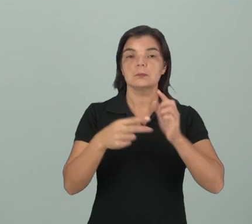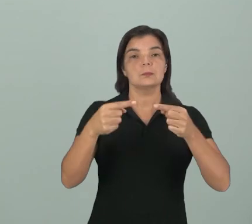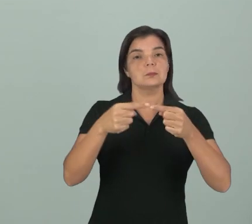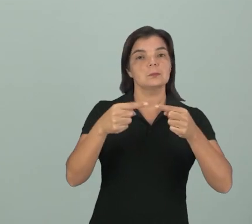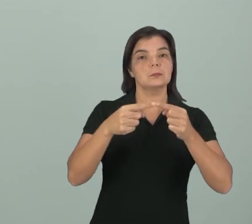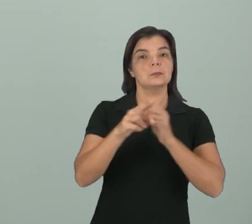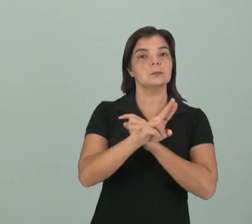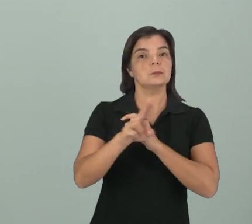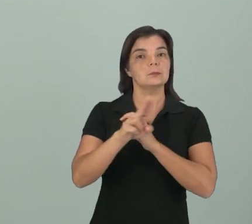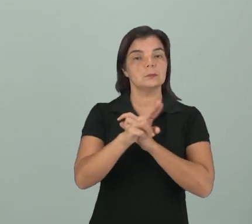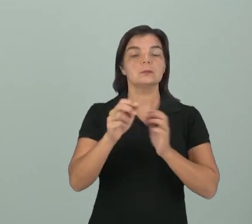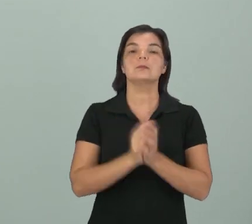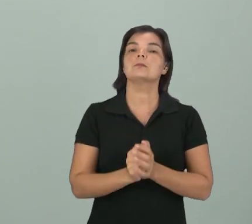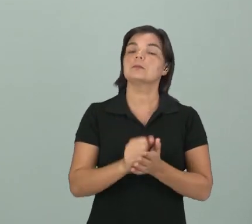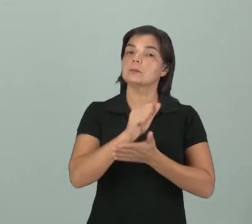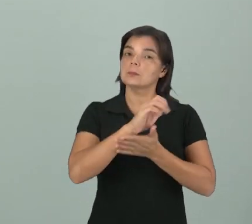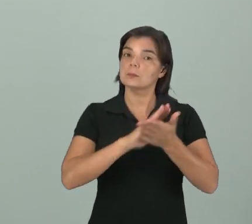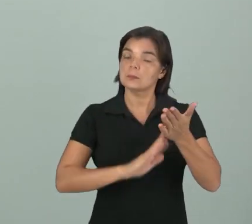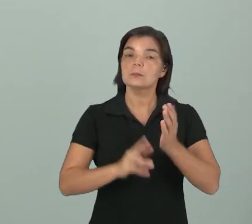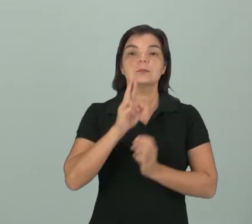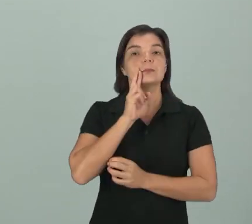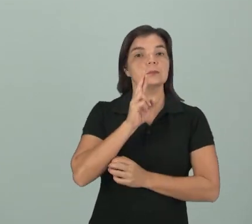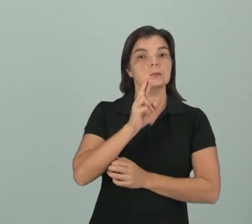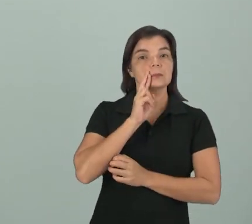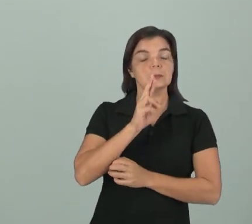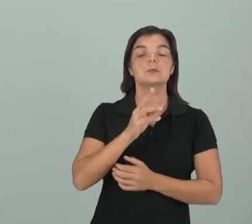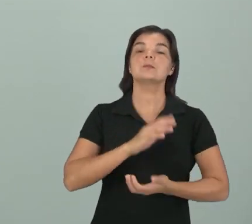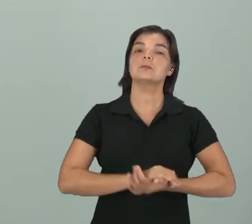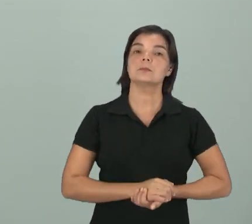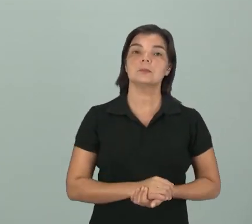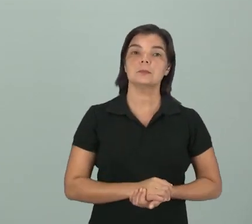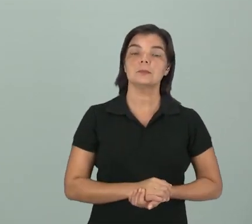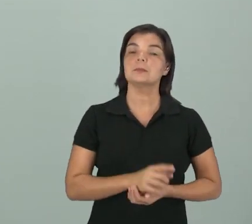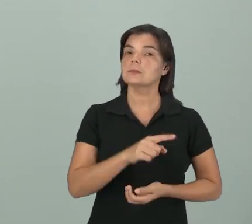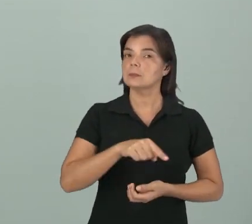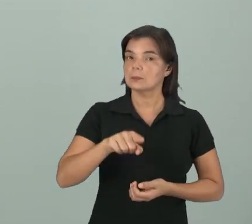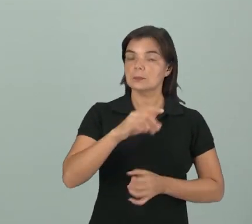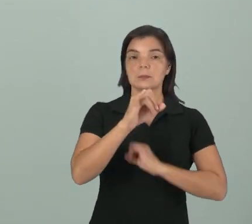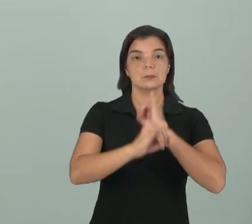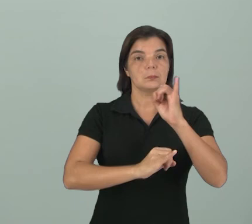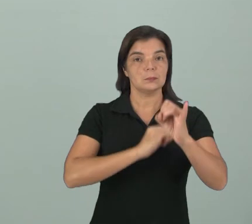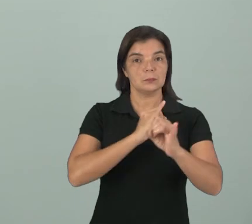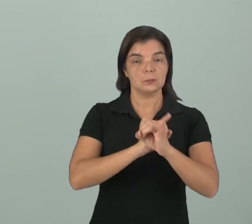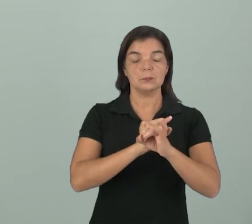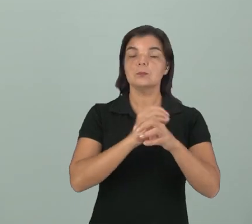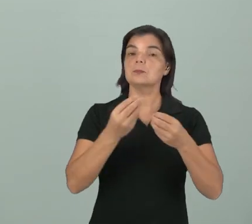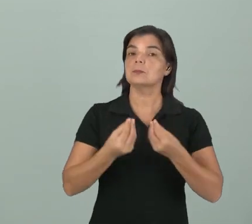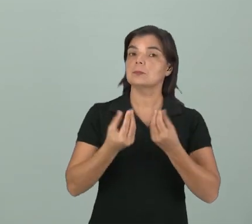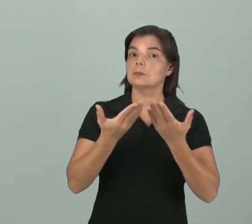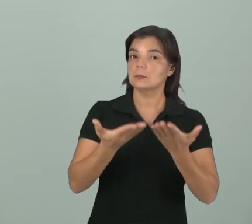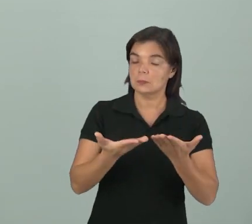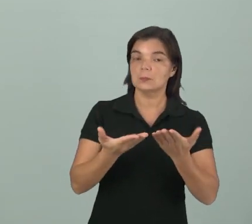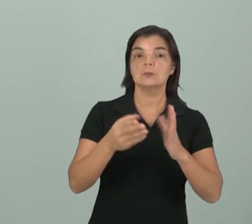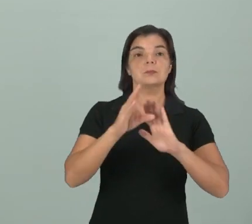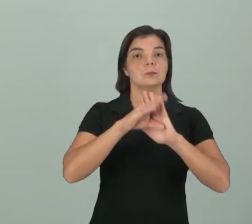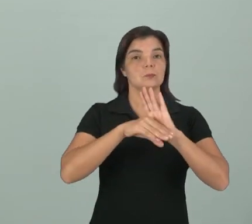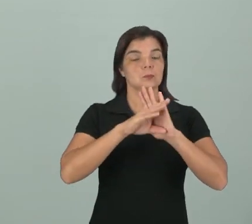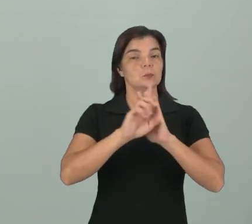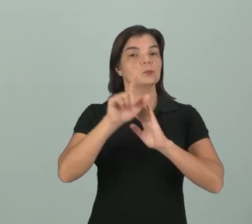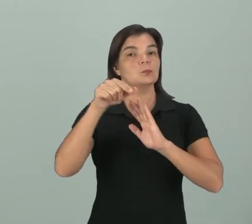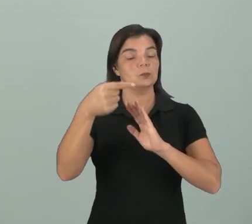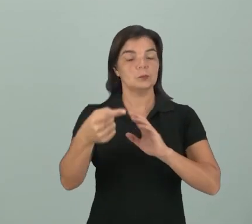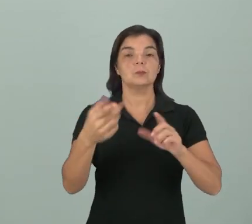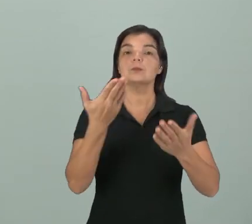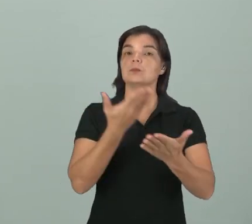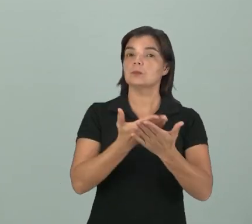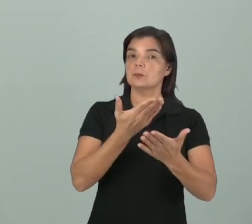concordância nominal, façam bastantes exercícios que a internet disponibiliza sobre esse conteúdo e os outros